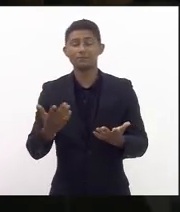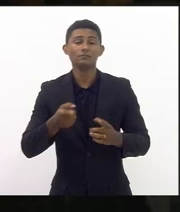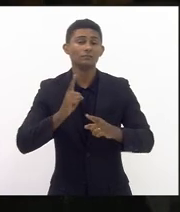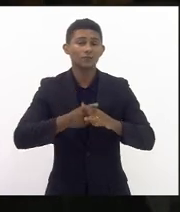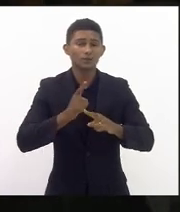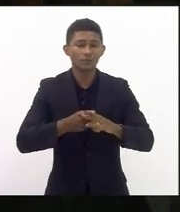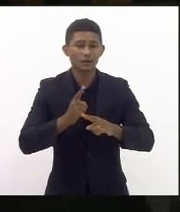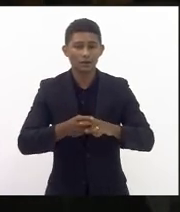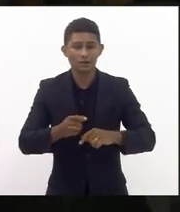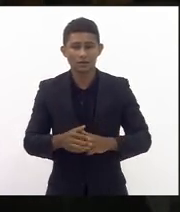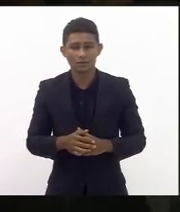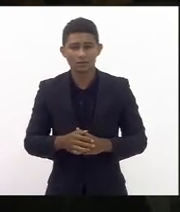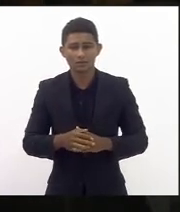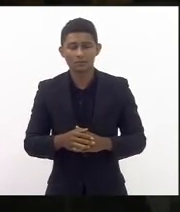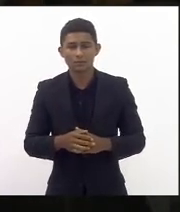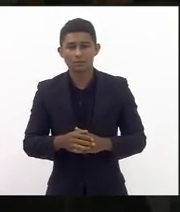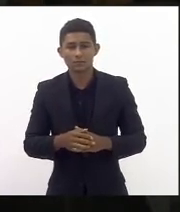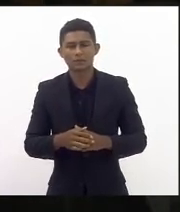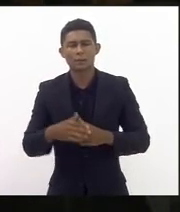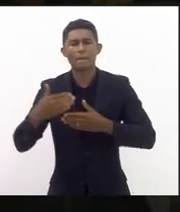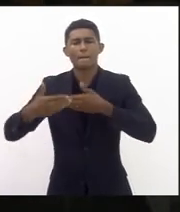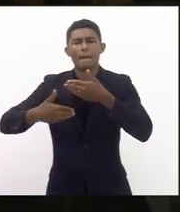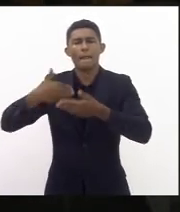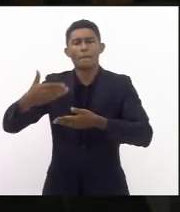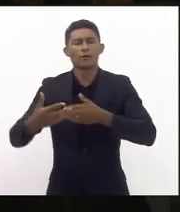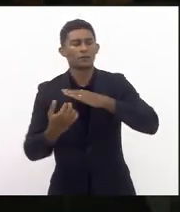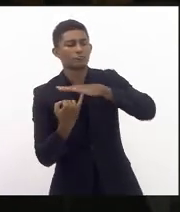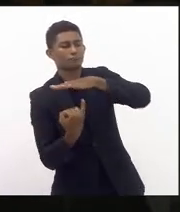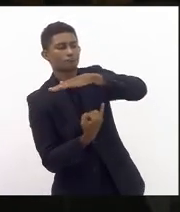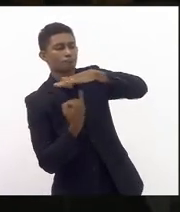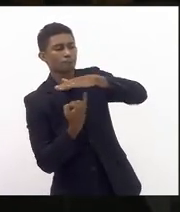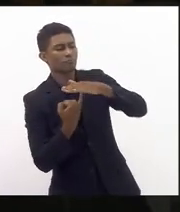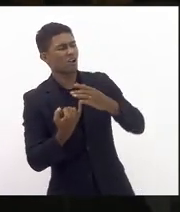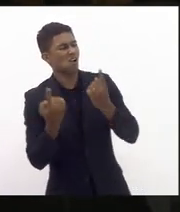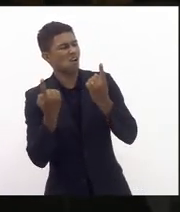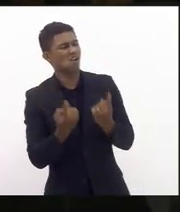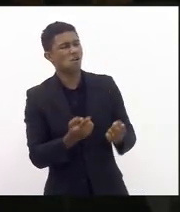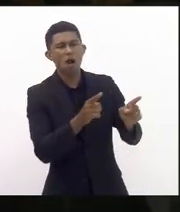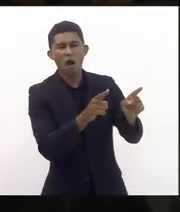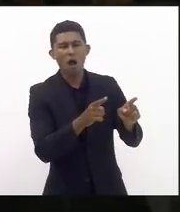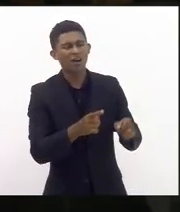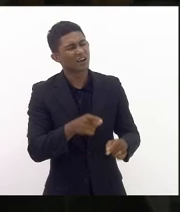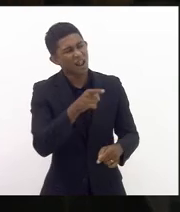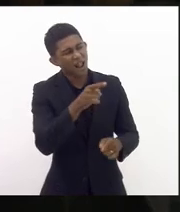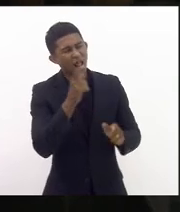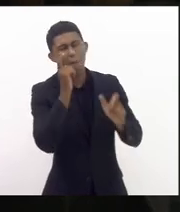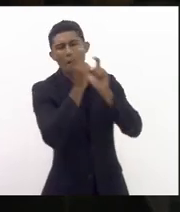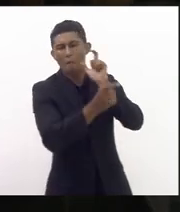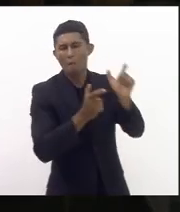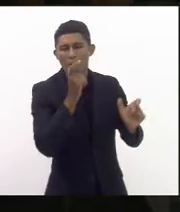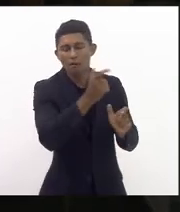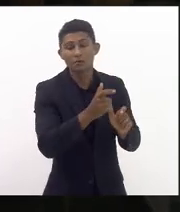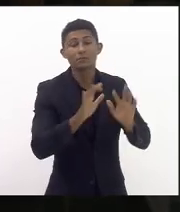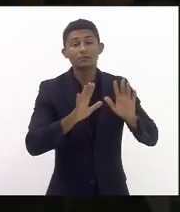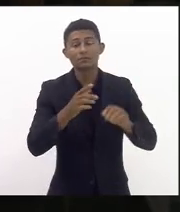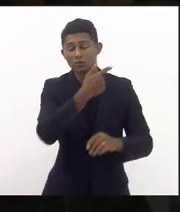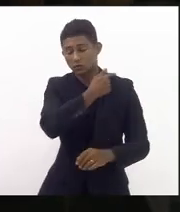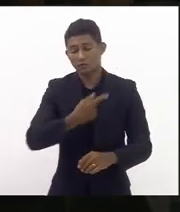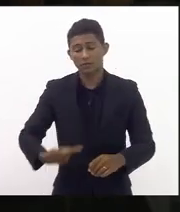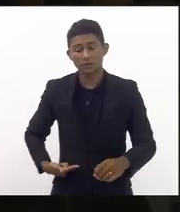fácil você espetar o órgão X, o órgão Y, o órgão Z. Mas quem deu essa